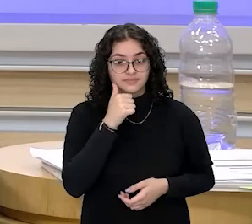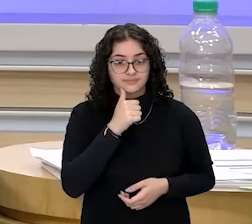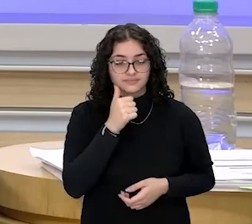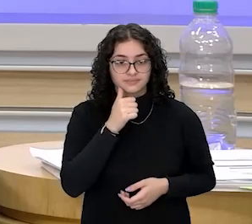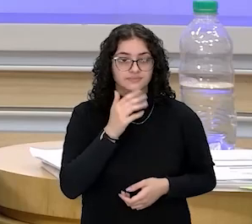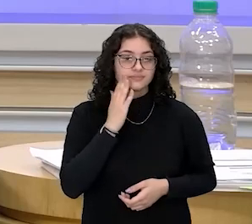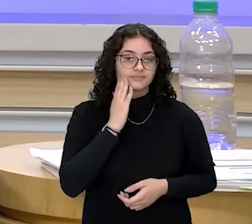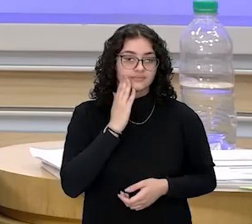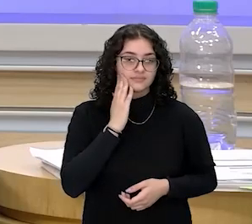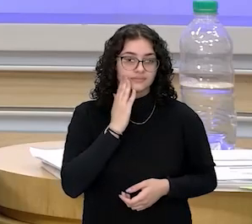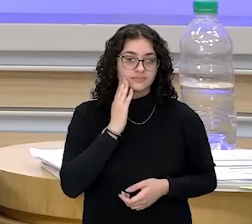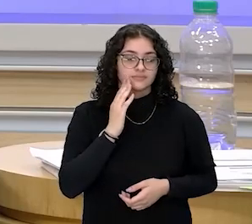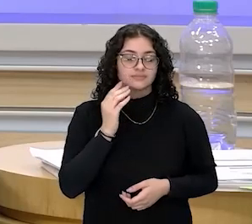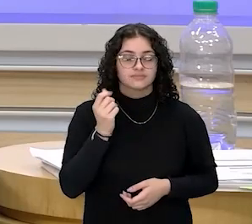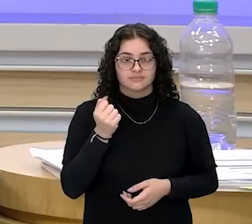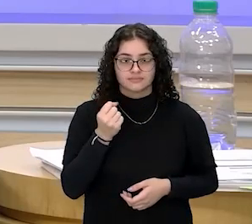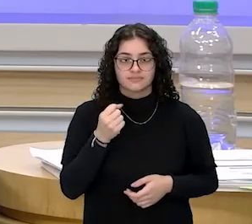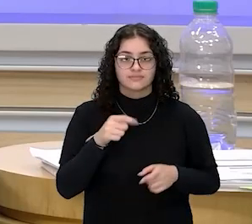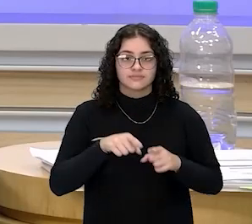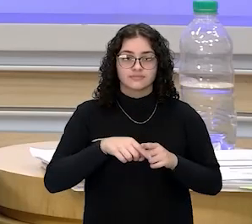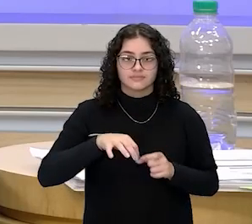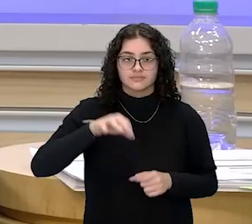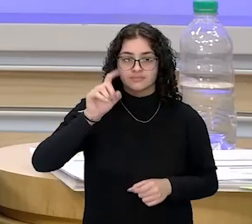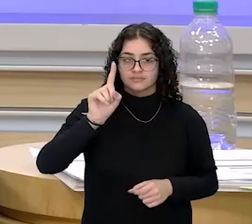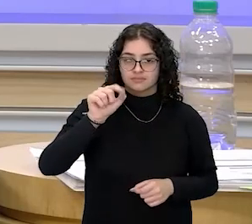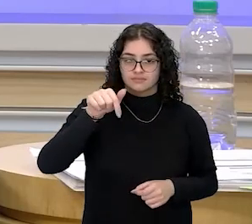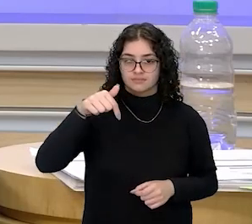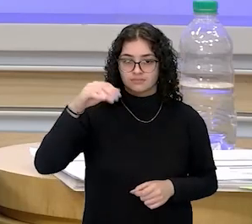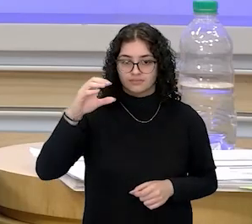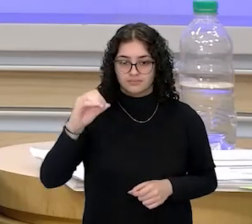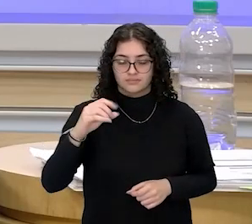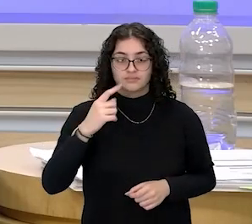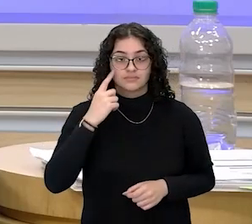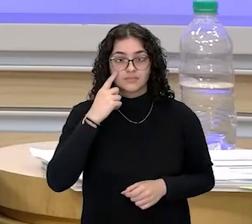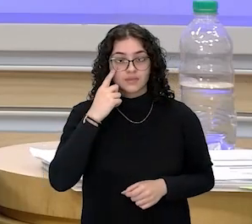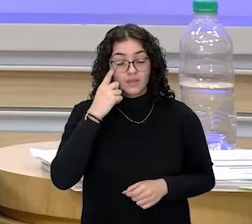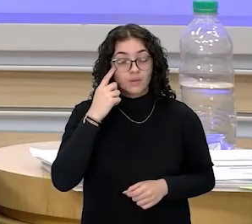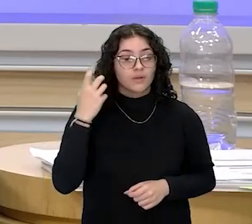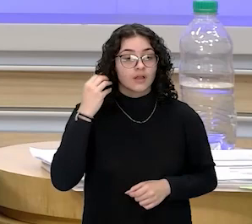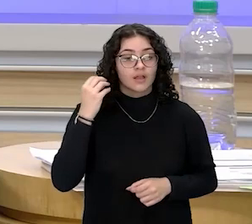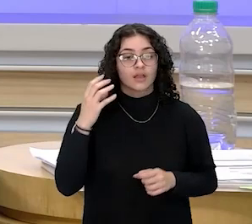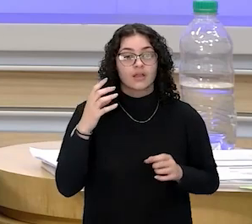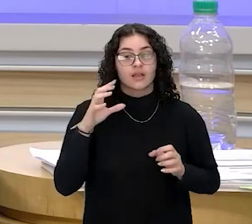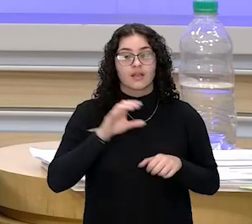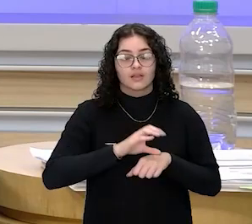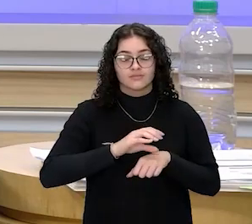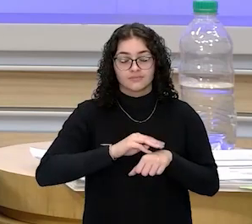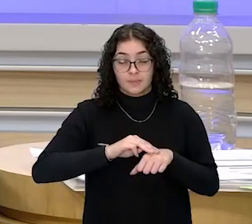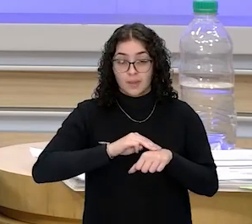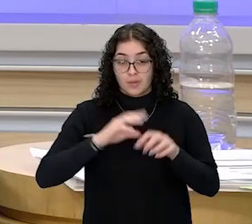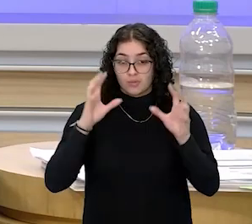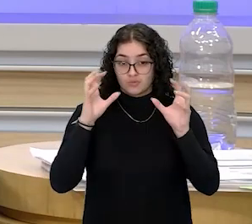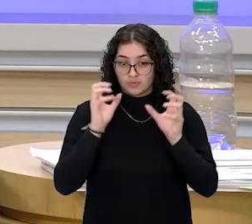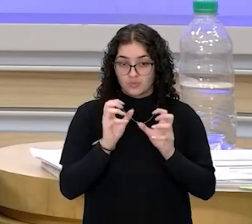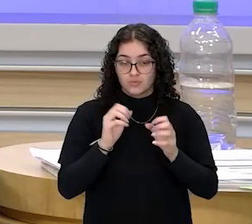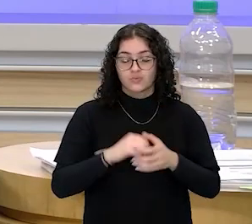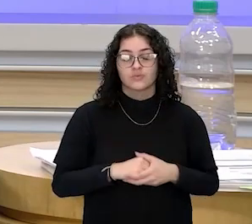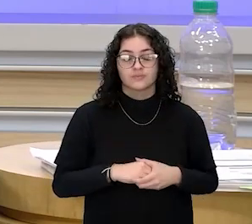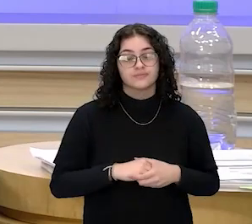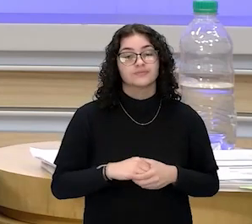de pele parda, de 1,60 m de altura, tenho olhos e cabelos castanhos escuros,